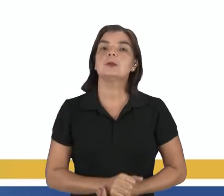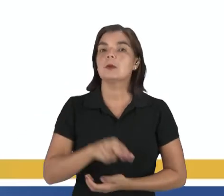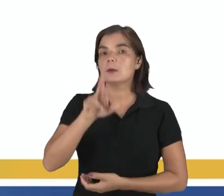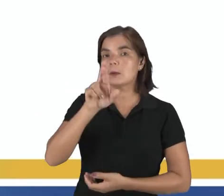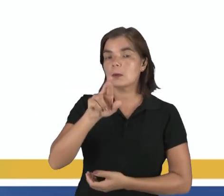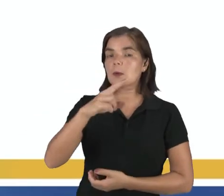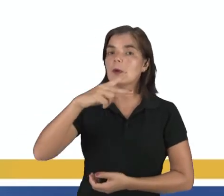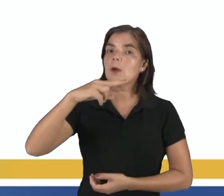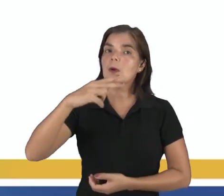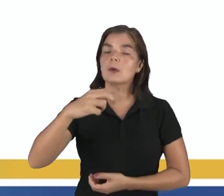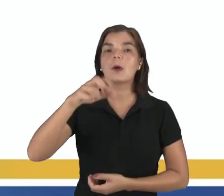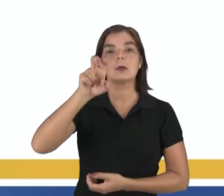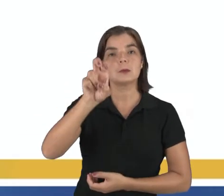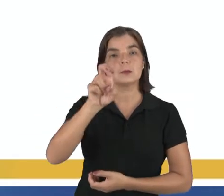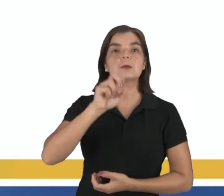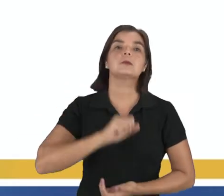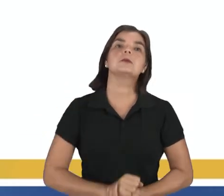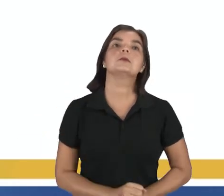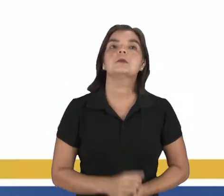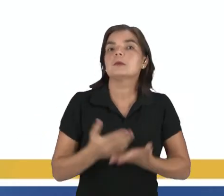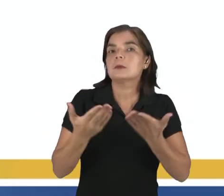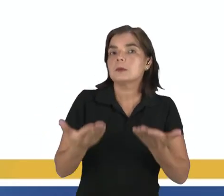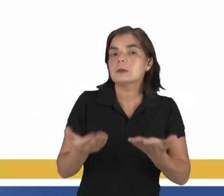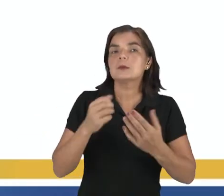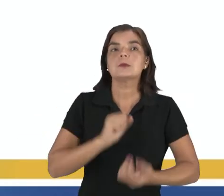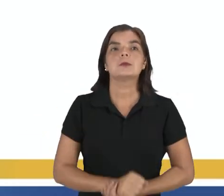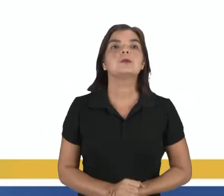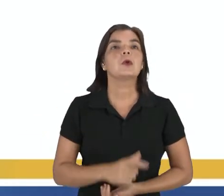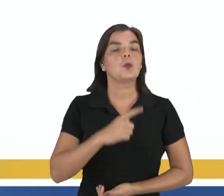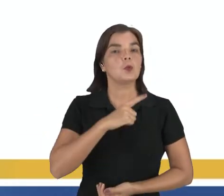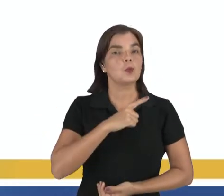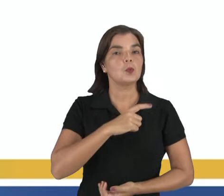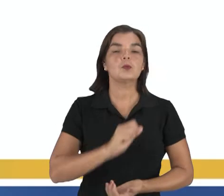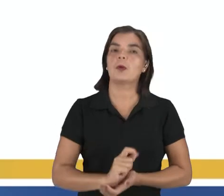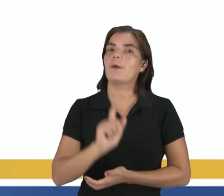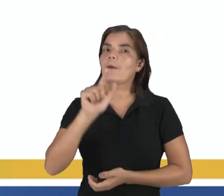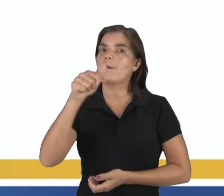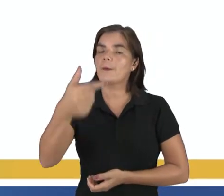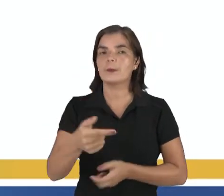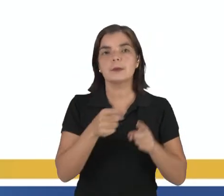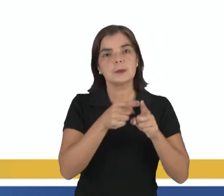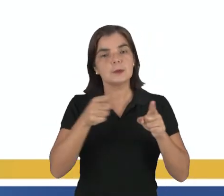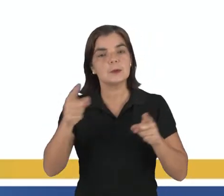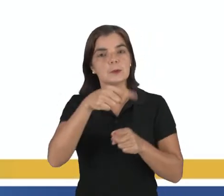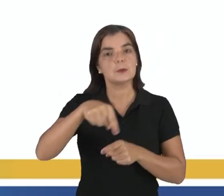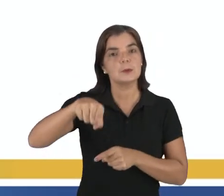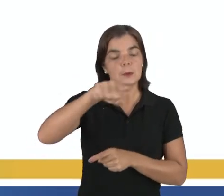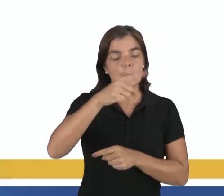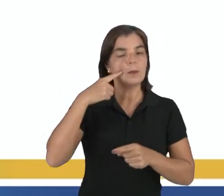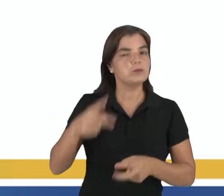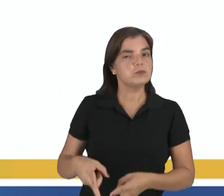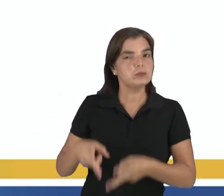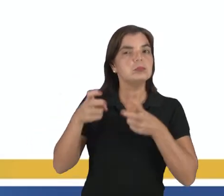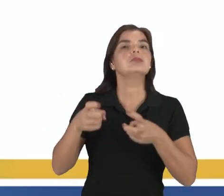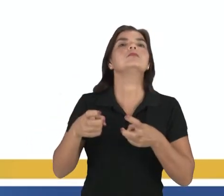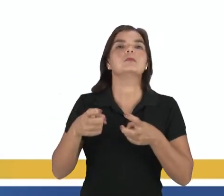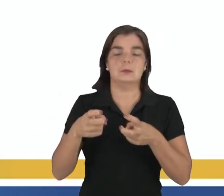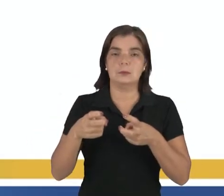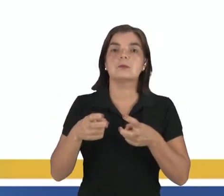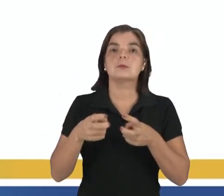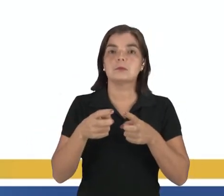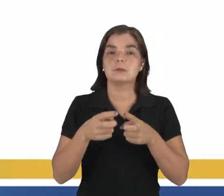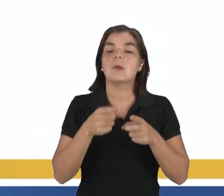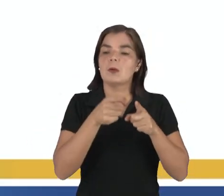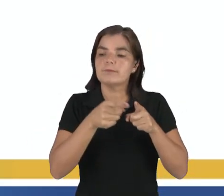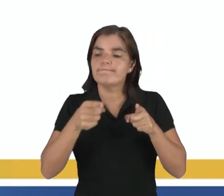minha razão é igual a 5. Então, nesse caso, nós vamos dar outra situação para que vocês percebam